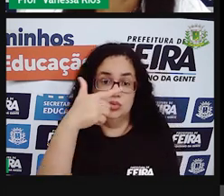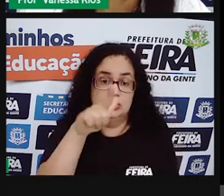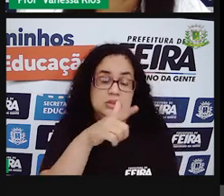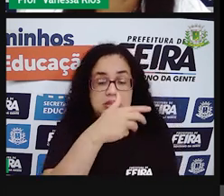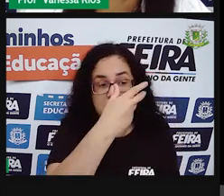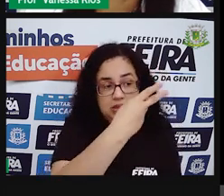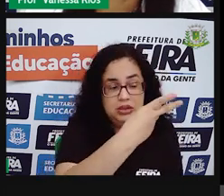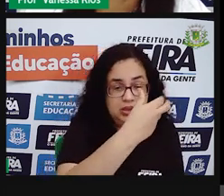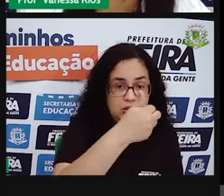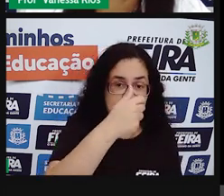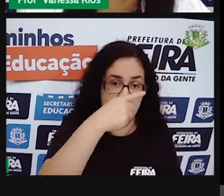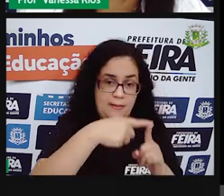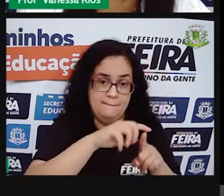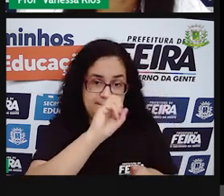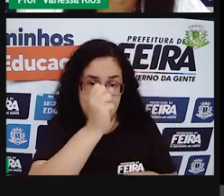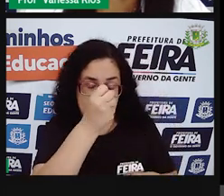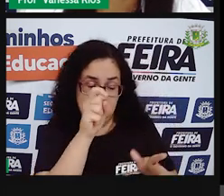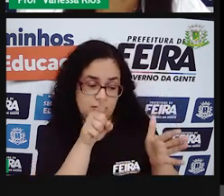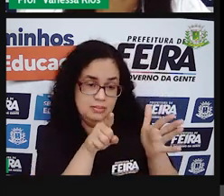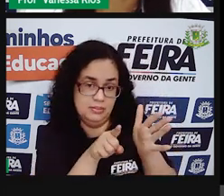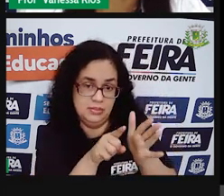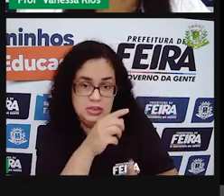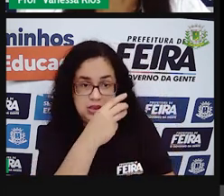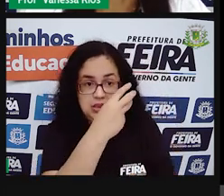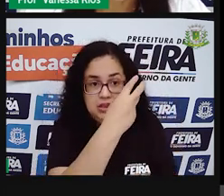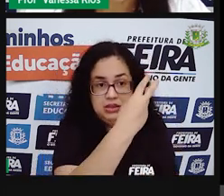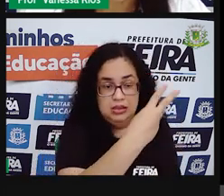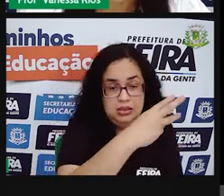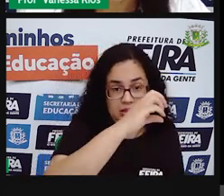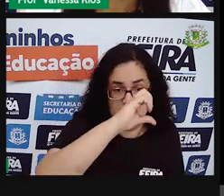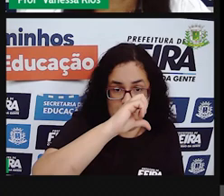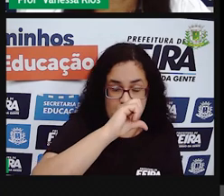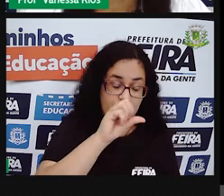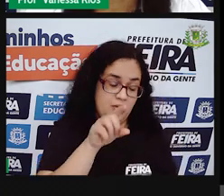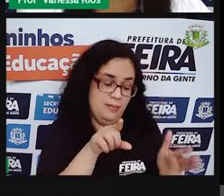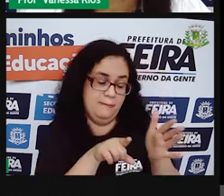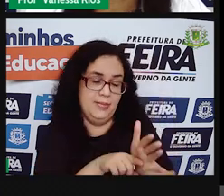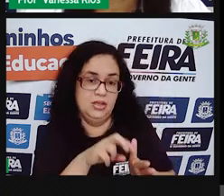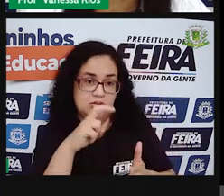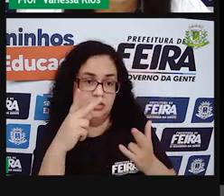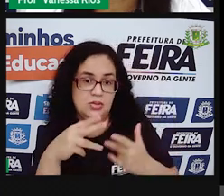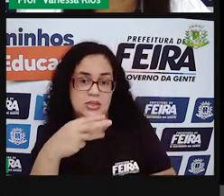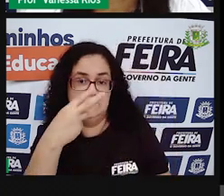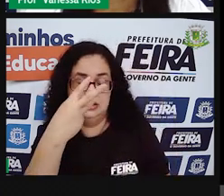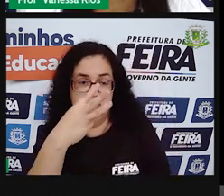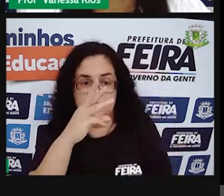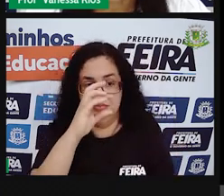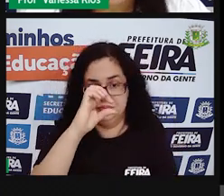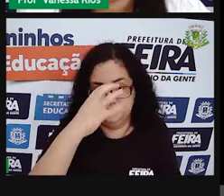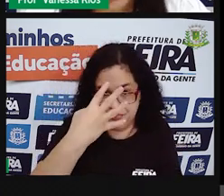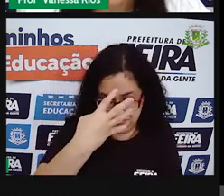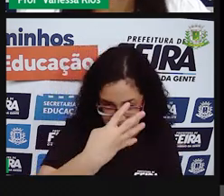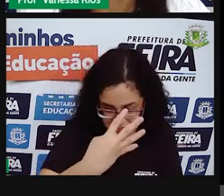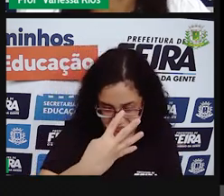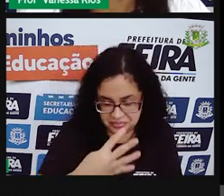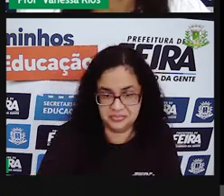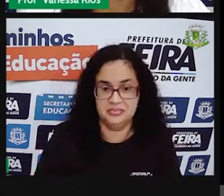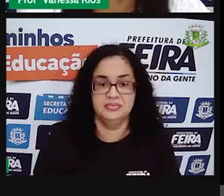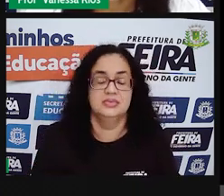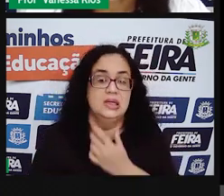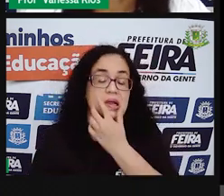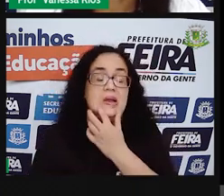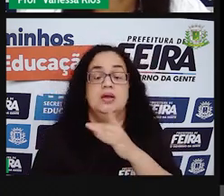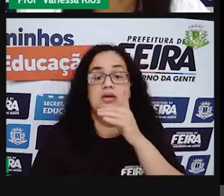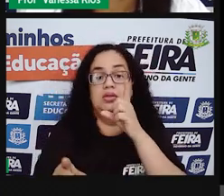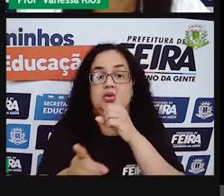próximo. 31 mais 8, que vai dar 39, menos 5, igual 34. Achei